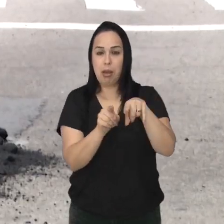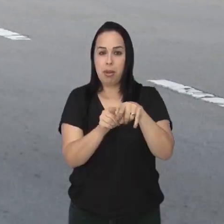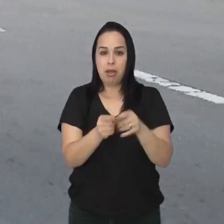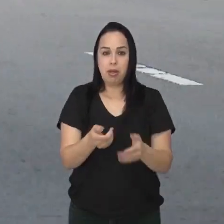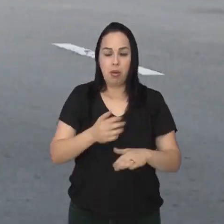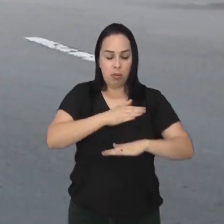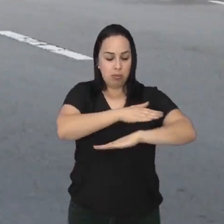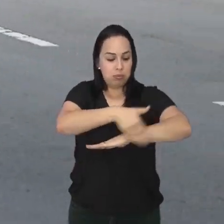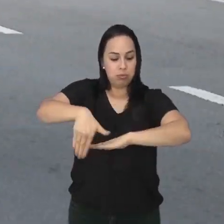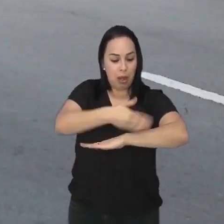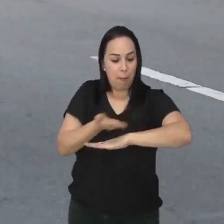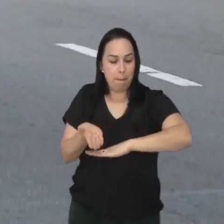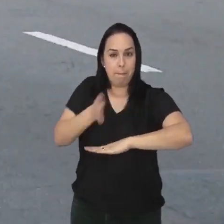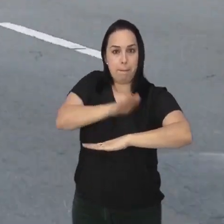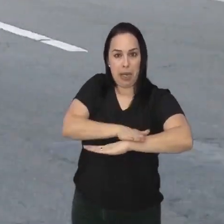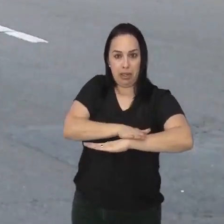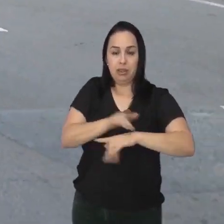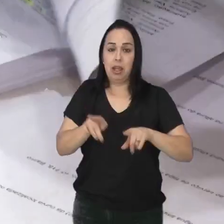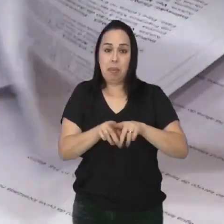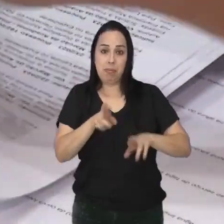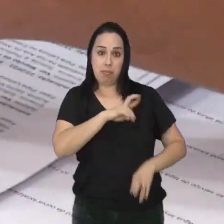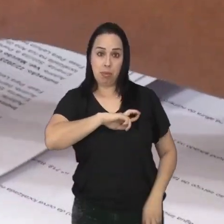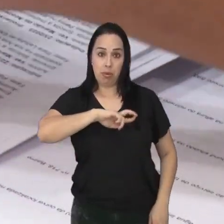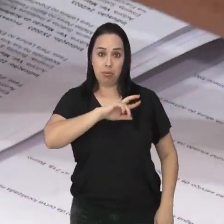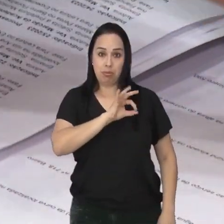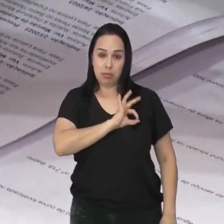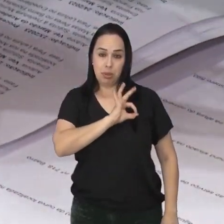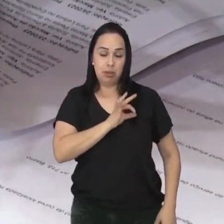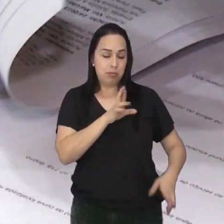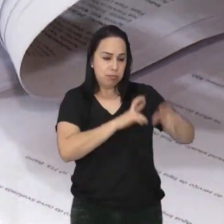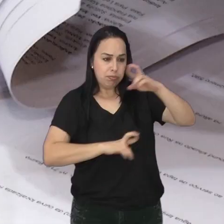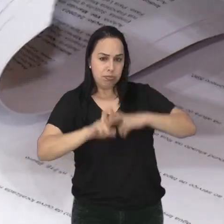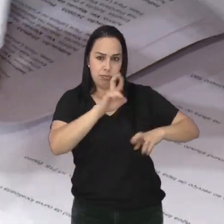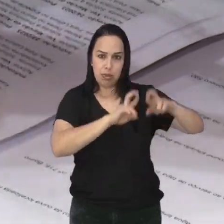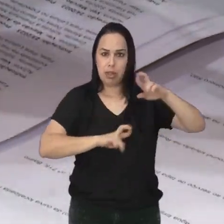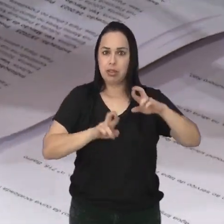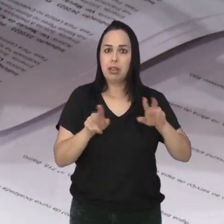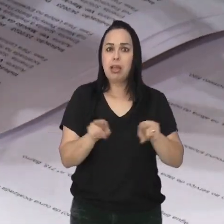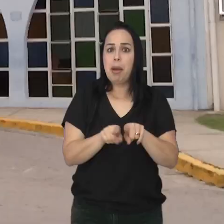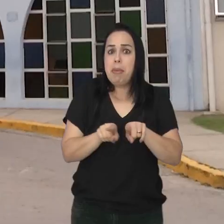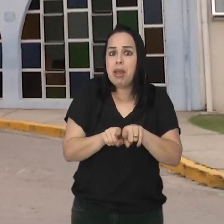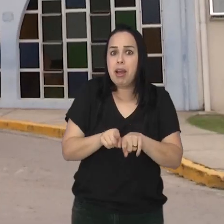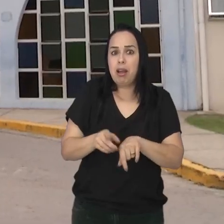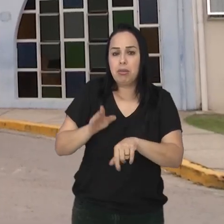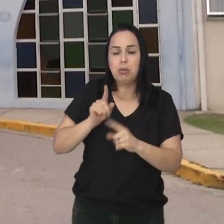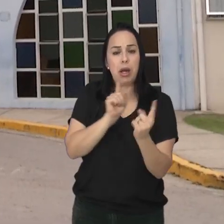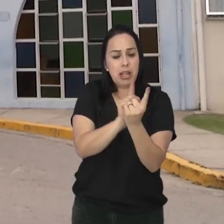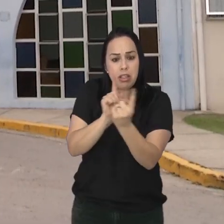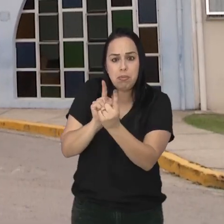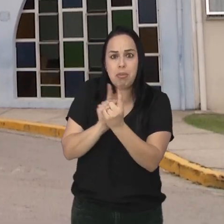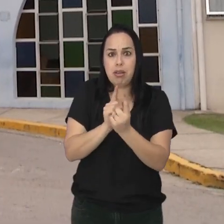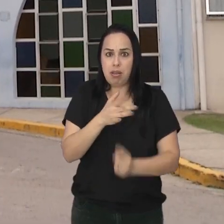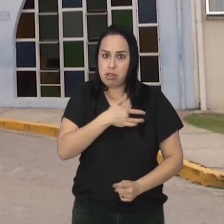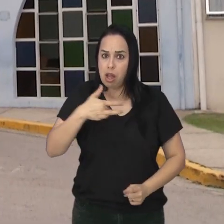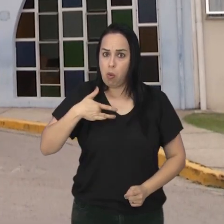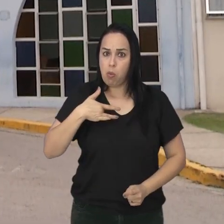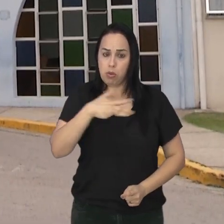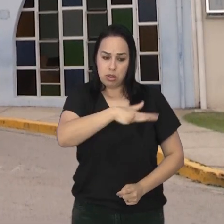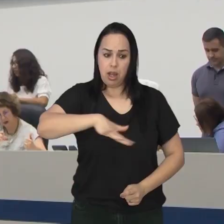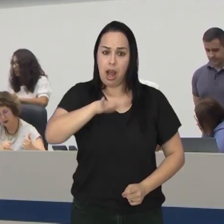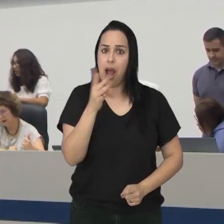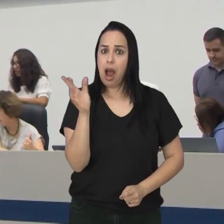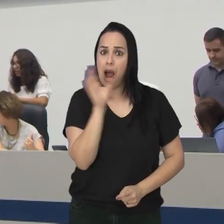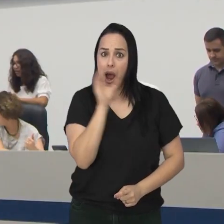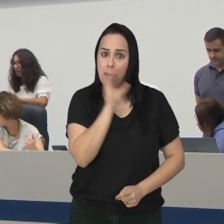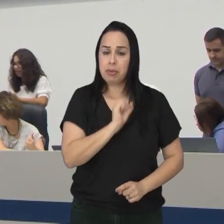tapa-buraco e ronda policial em alguns bairros. Requerimentos aprovados em plenário também pediam agilidade no atendimento à saúde para a